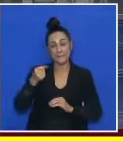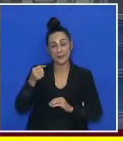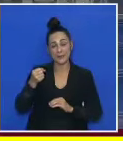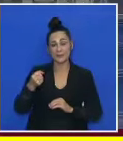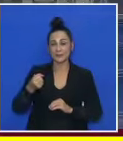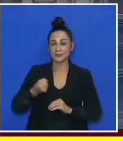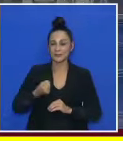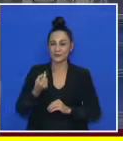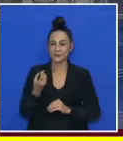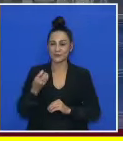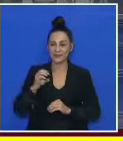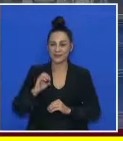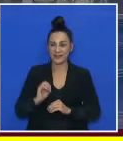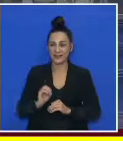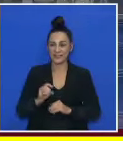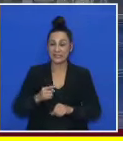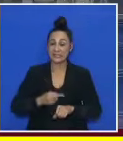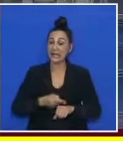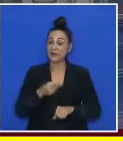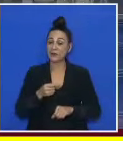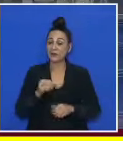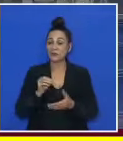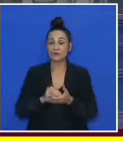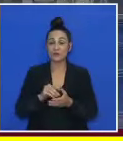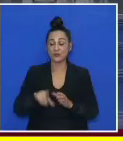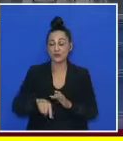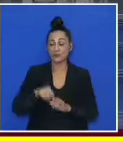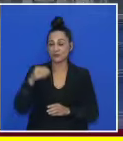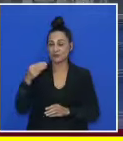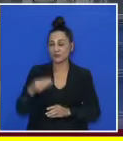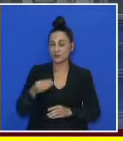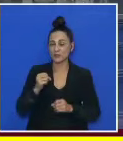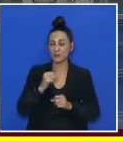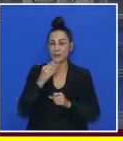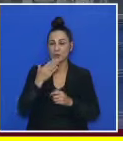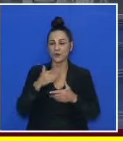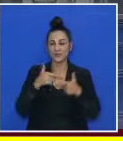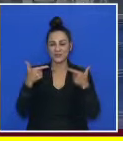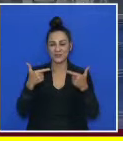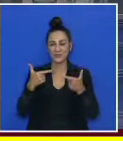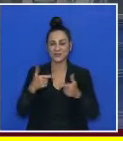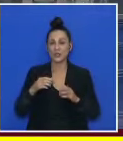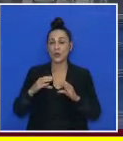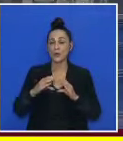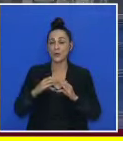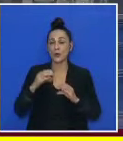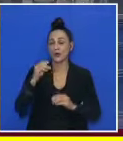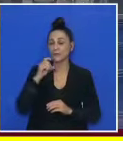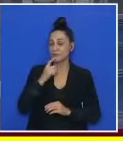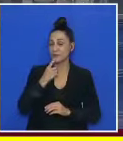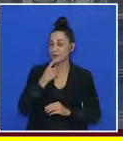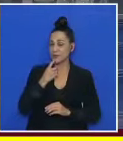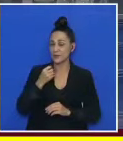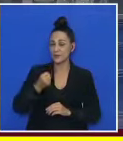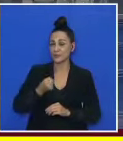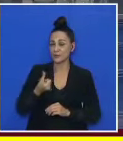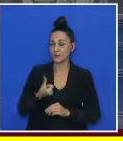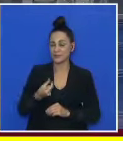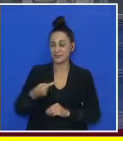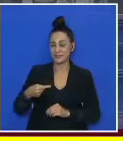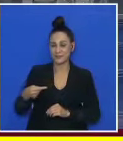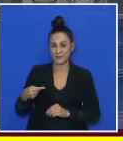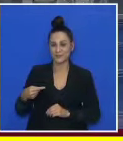Branca, 10. Agora faltam três números. Boa sorte. Bola vermelha, número